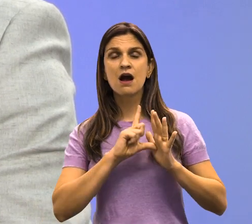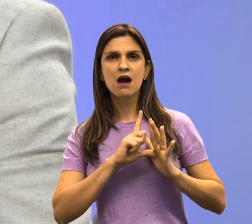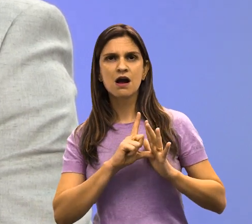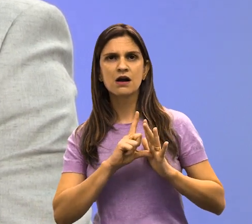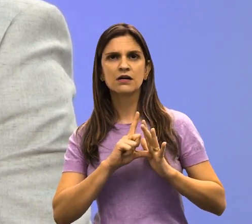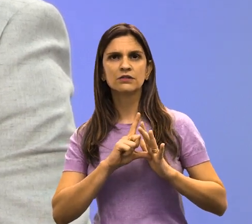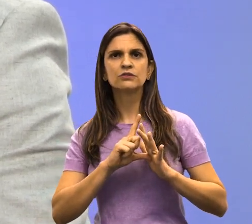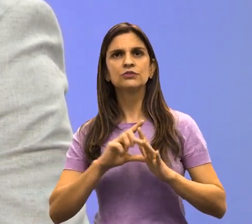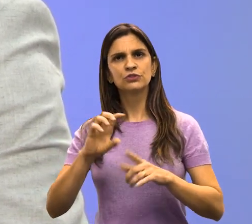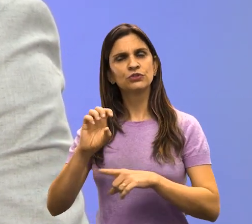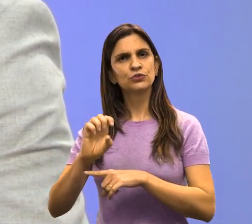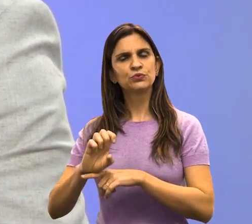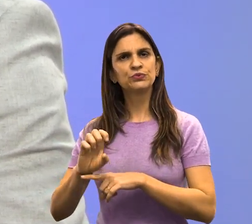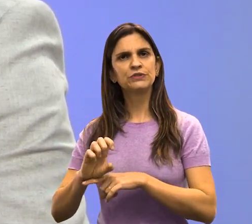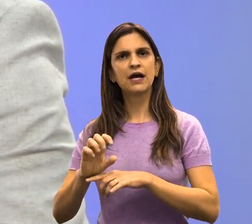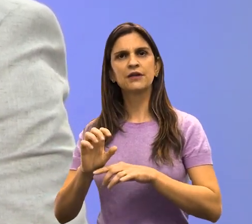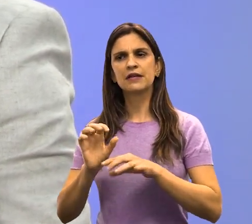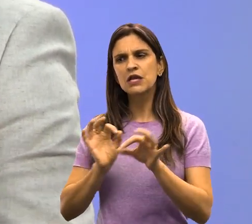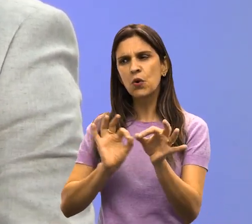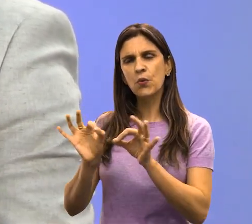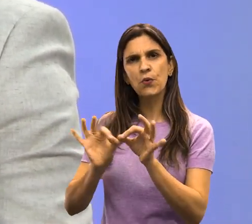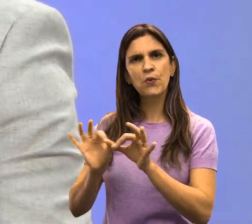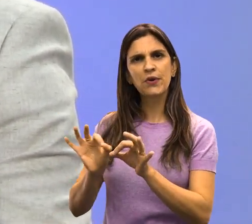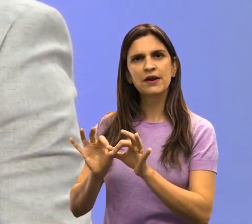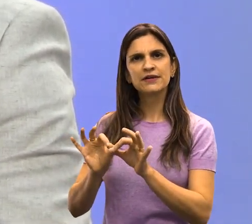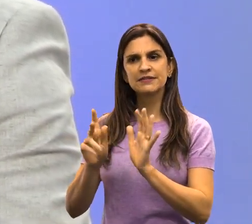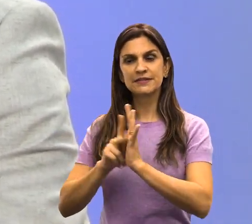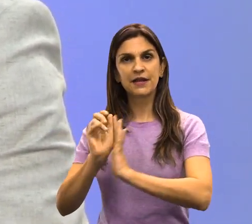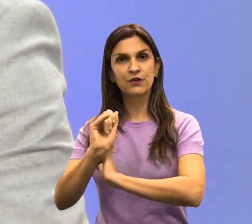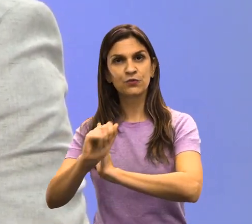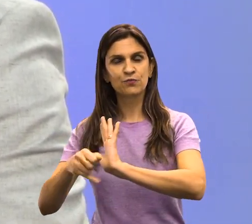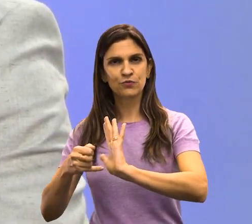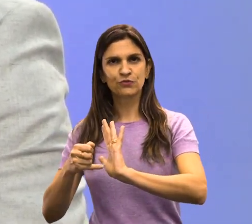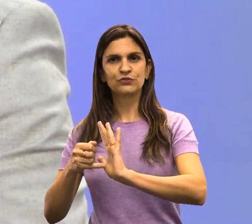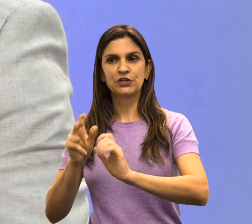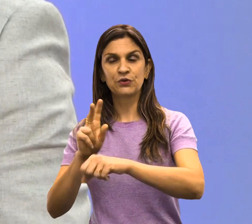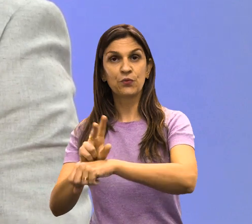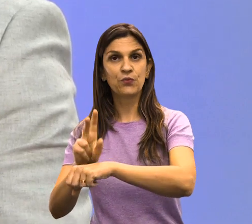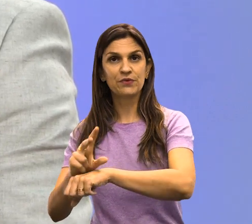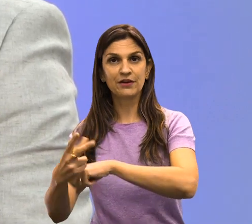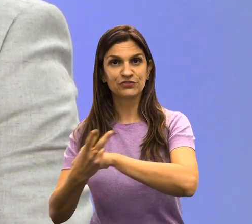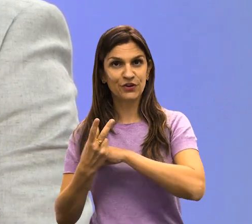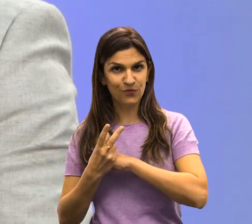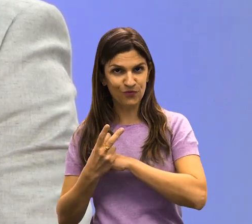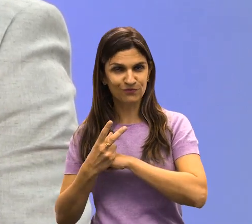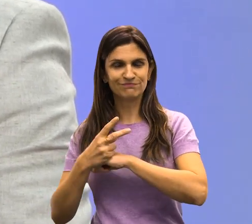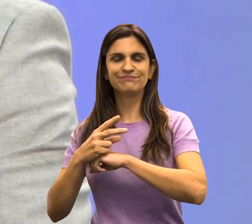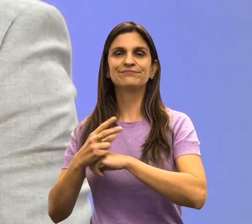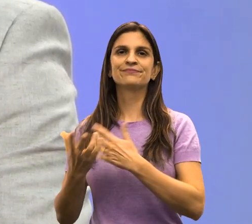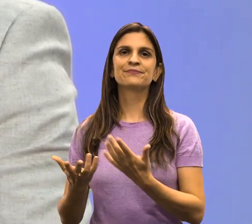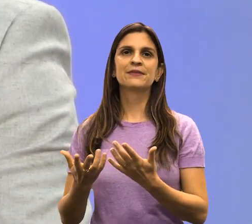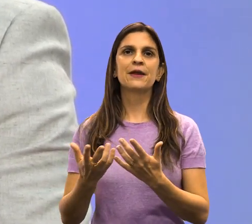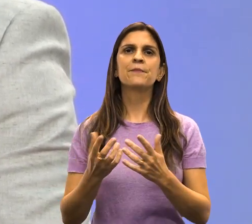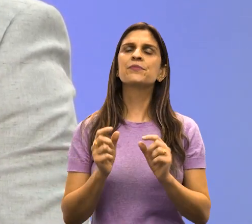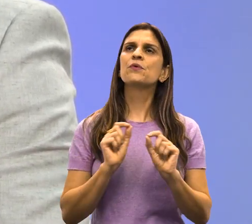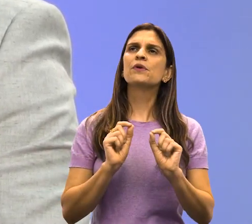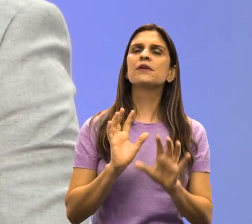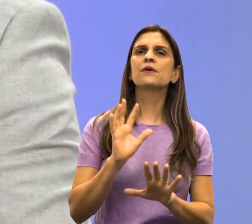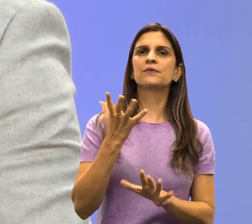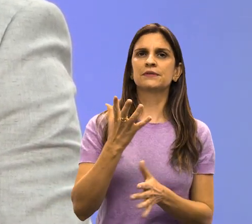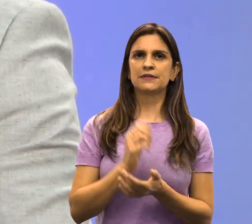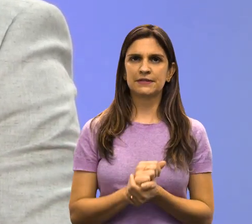o Cuidar de Quem Cuida, nós já criamos um projeto UP. O que acontecia? As